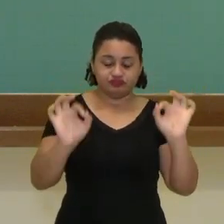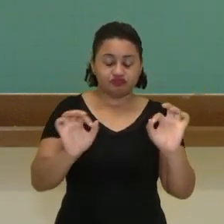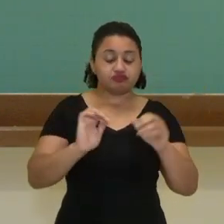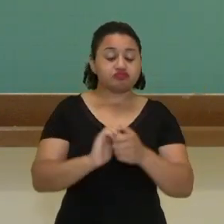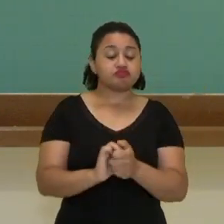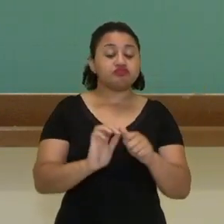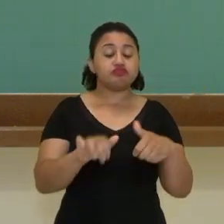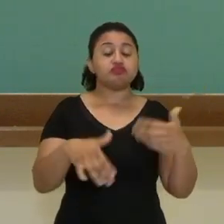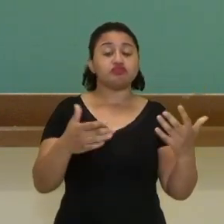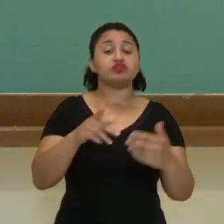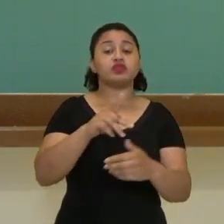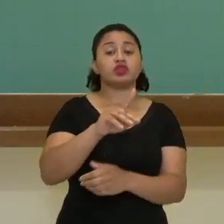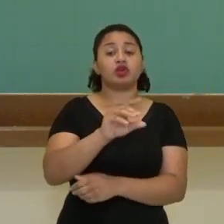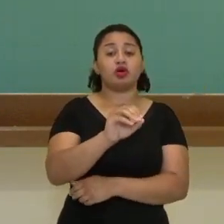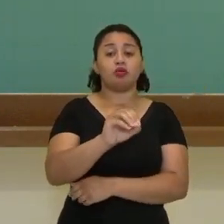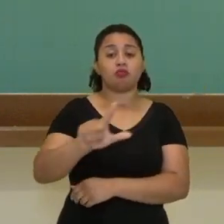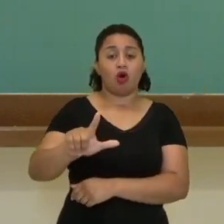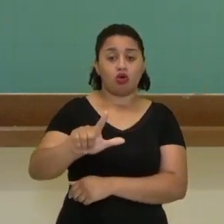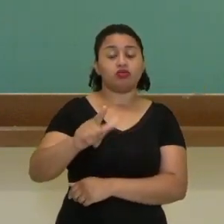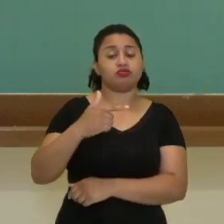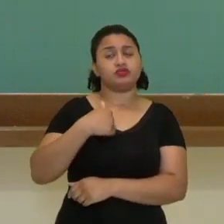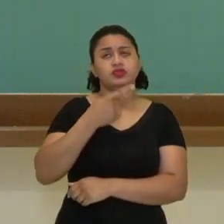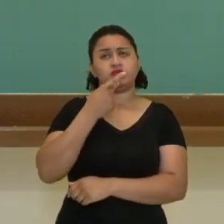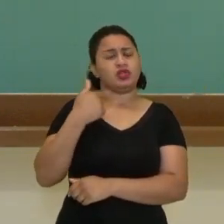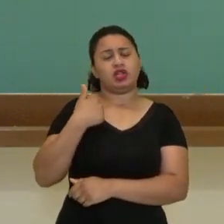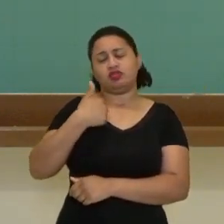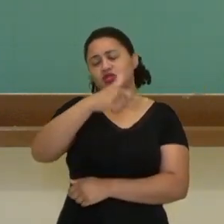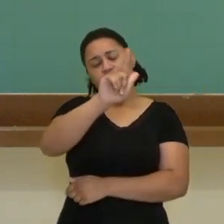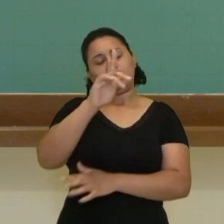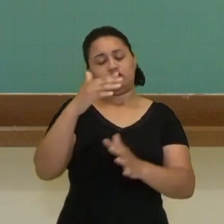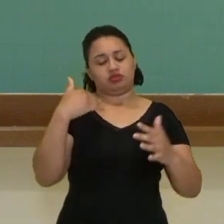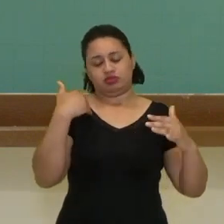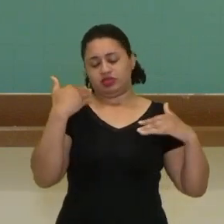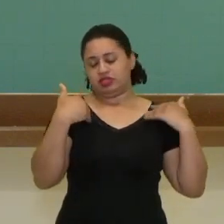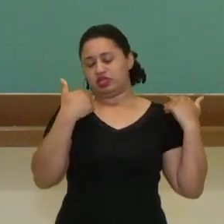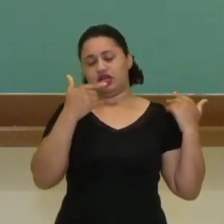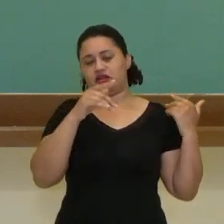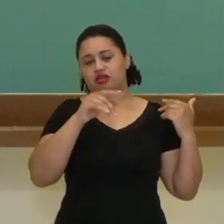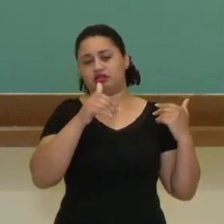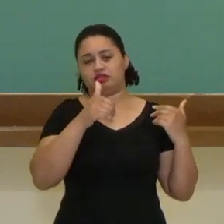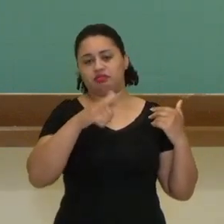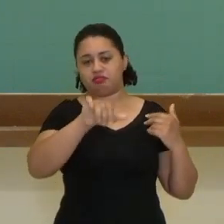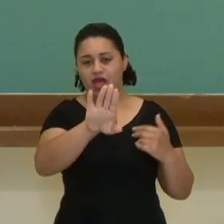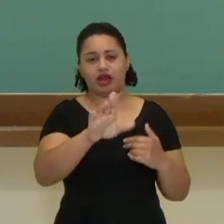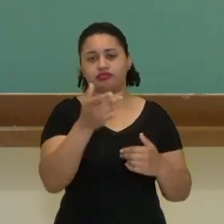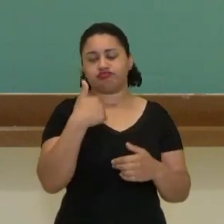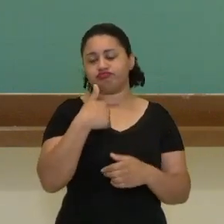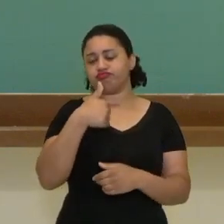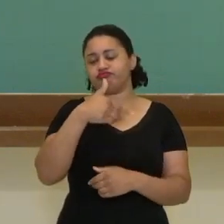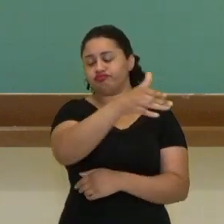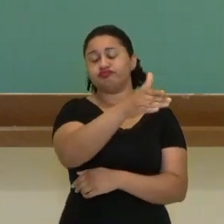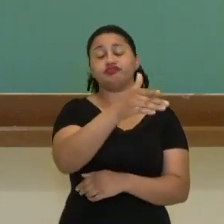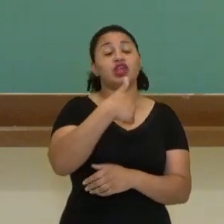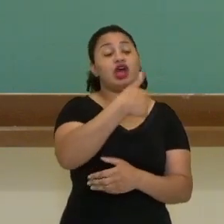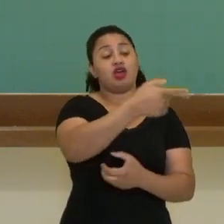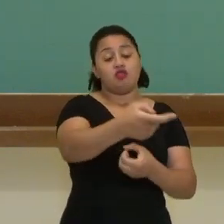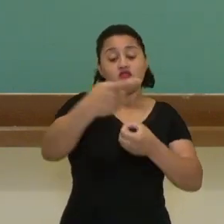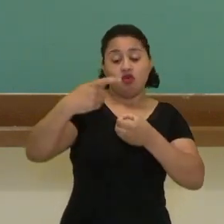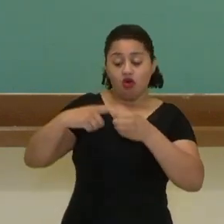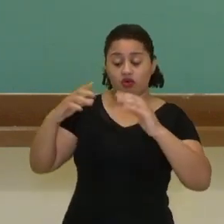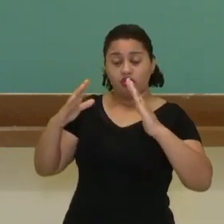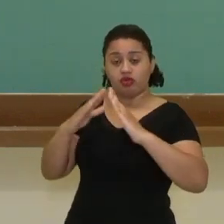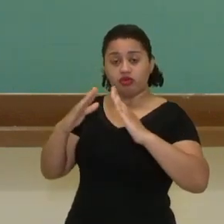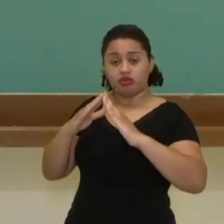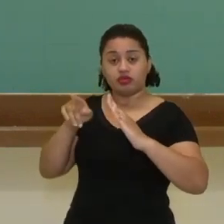E o Paul Gauguin, em um momento, decide sair para beber. Depois que ele volta para casa, o Vincent